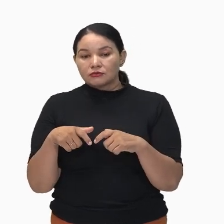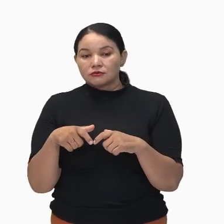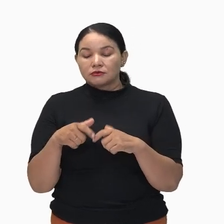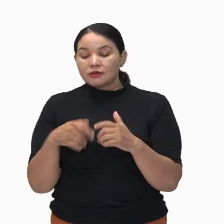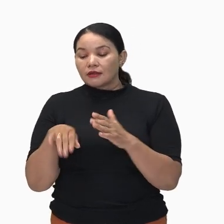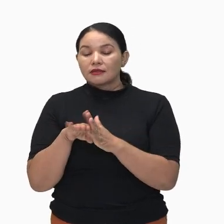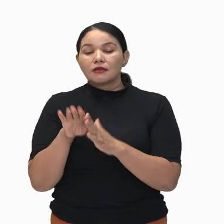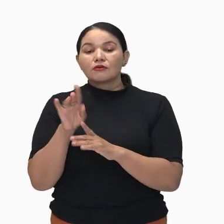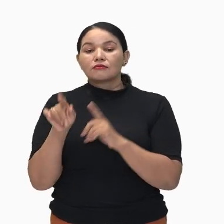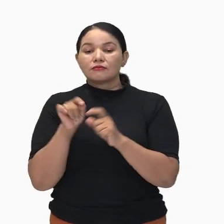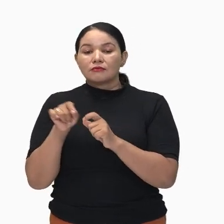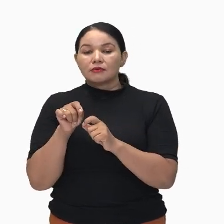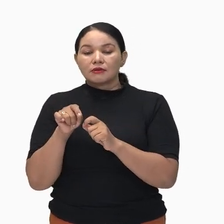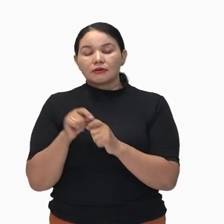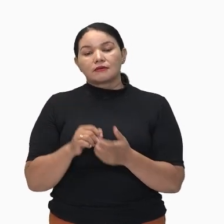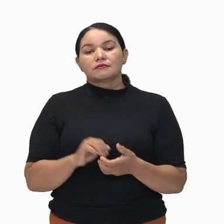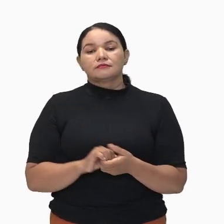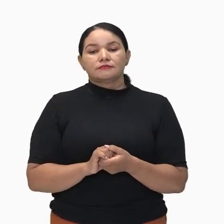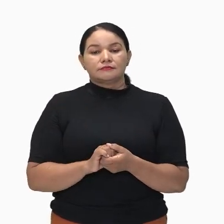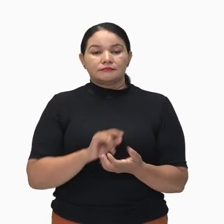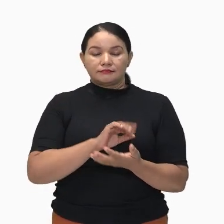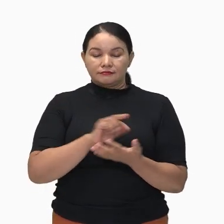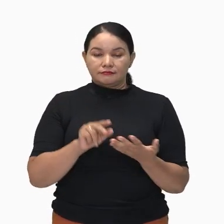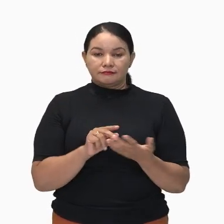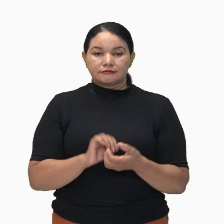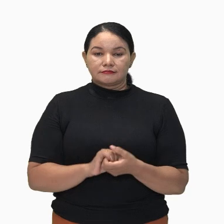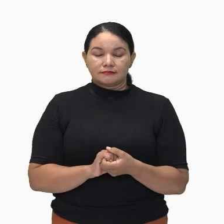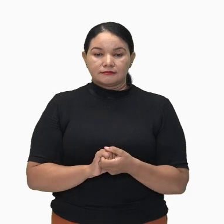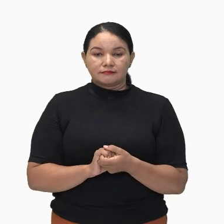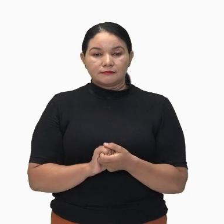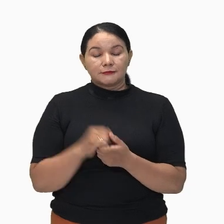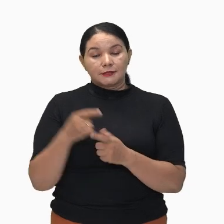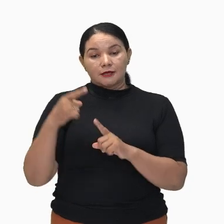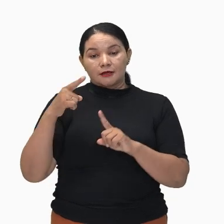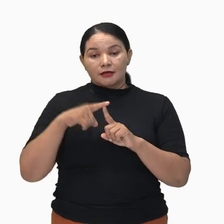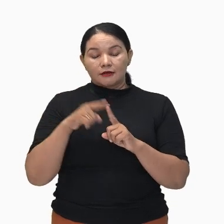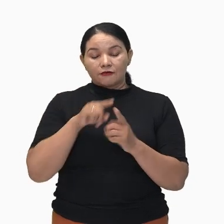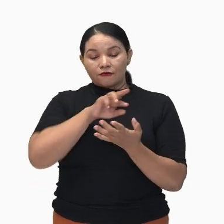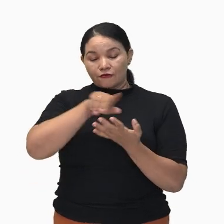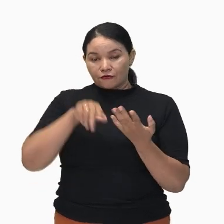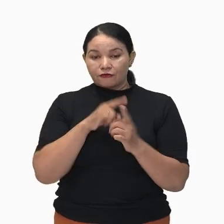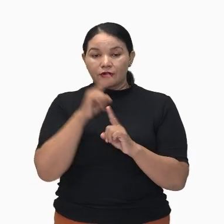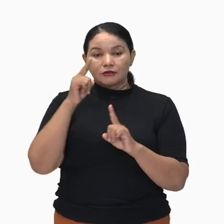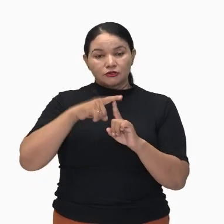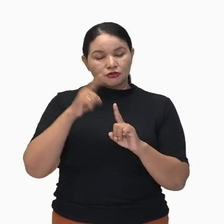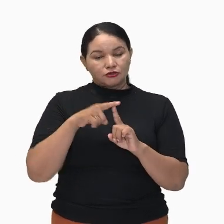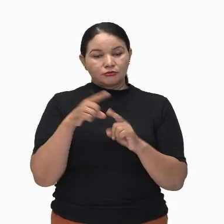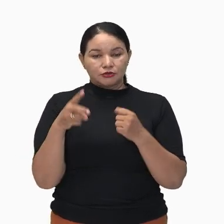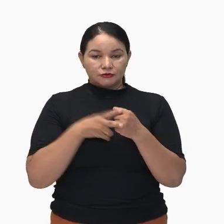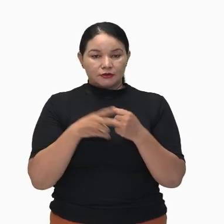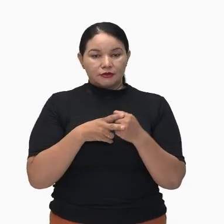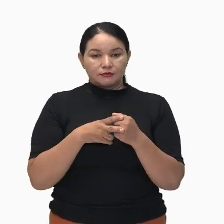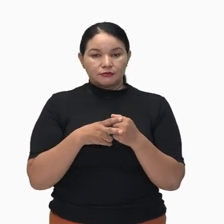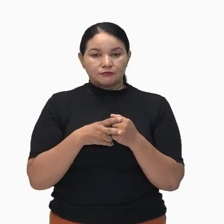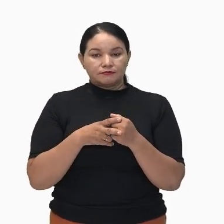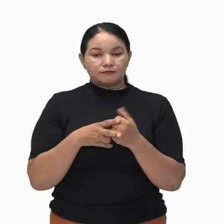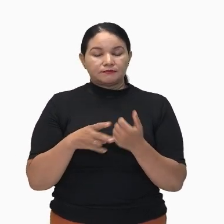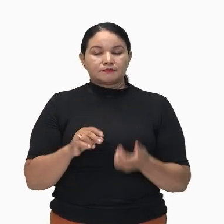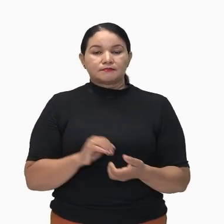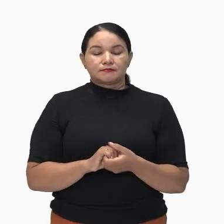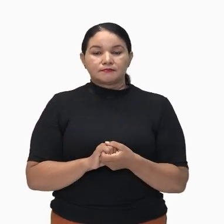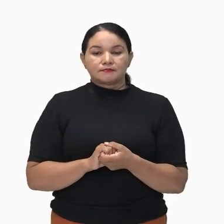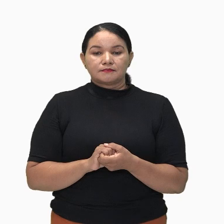ponto. E nós temos vários tipos de verbos, tá bom? Nós temos diversos tipos